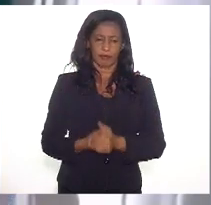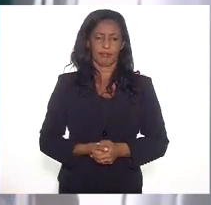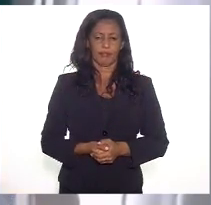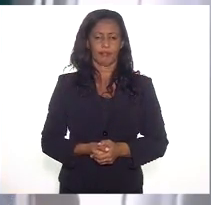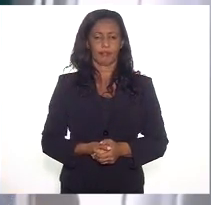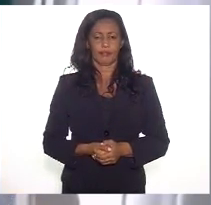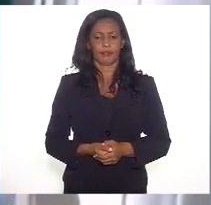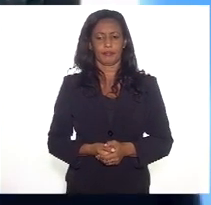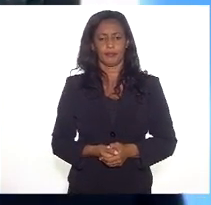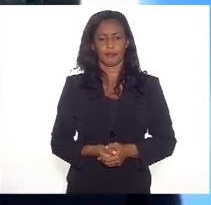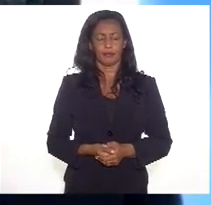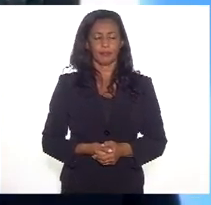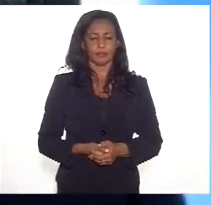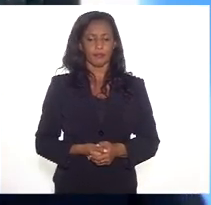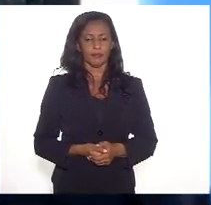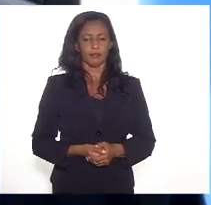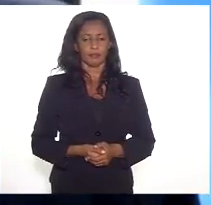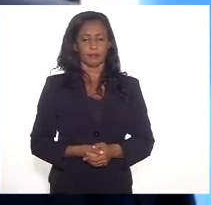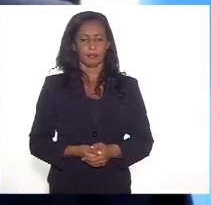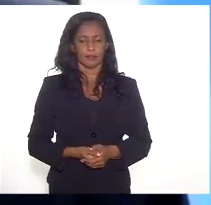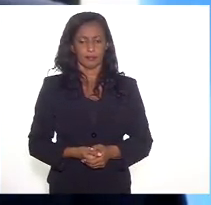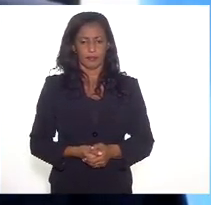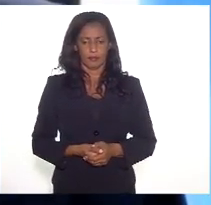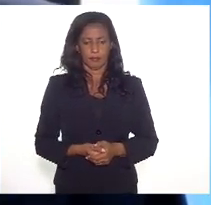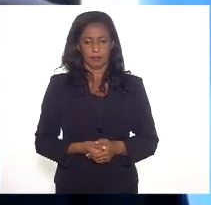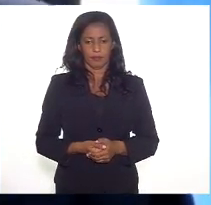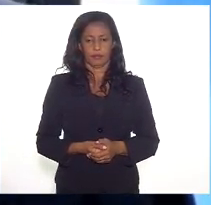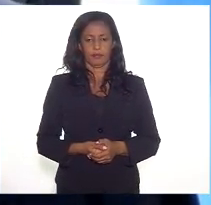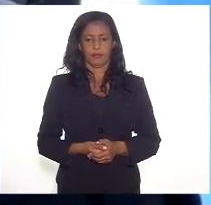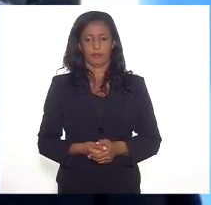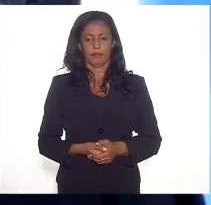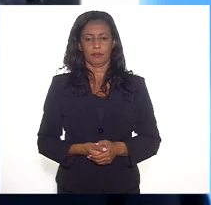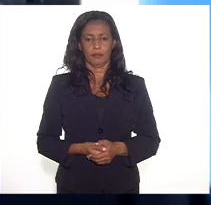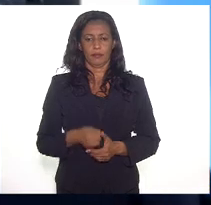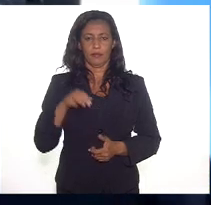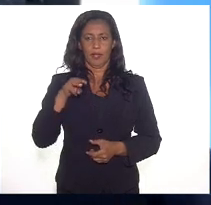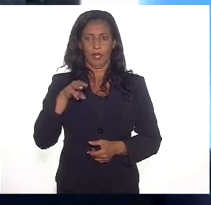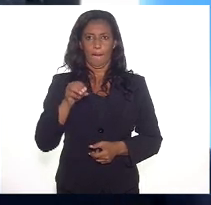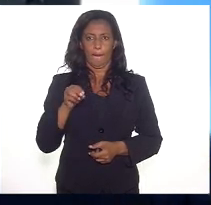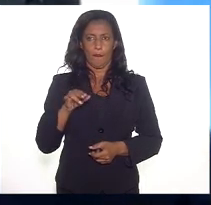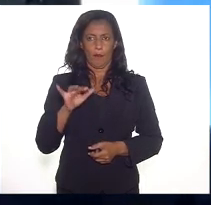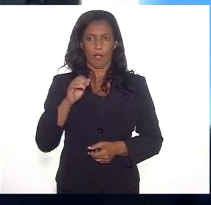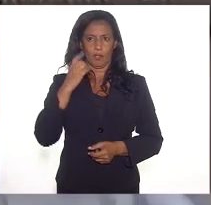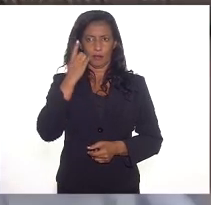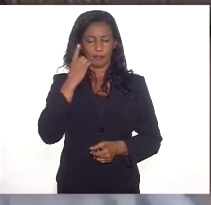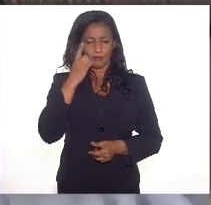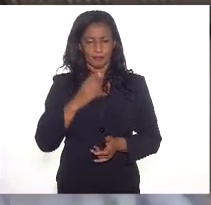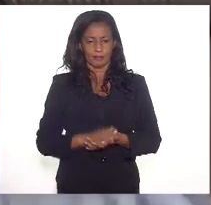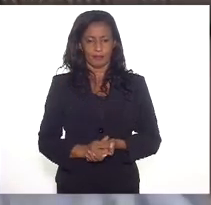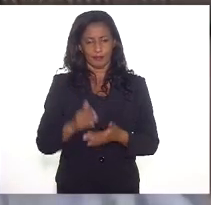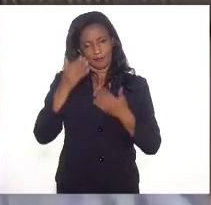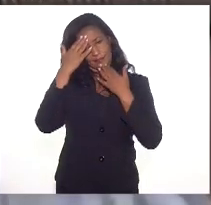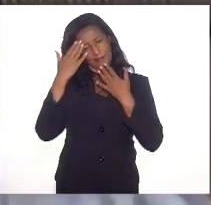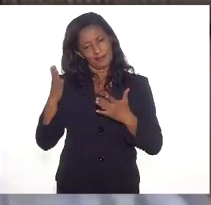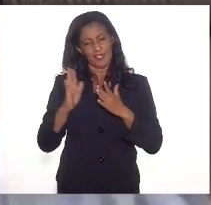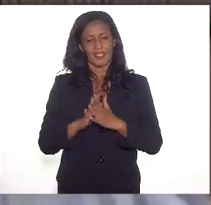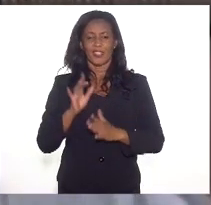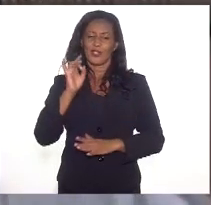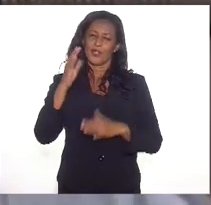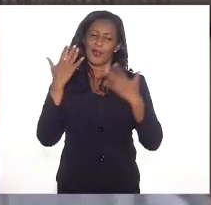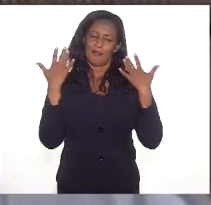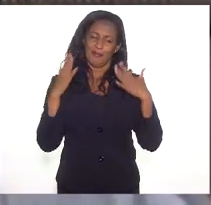Fluminense. Parabéns, deputado. Para a declaração de voto, deputada Mônica Francisco. Obrigada, presidente. Só parabenizar